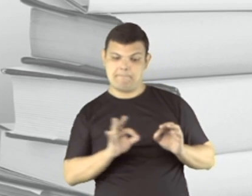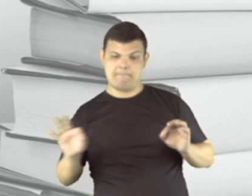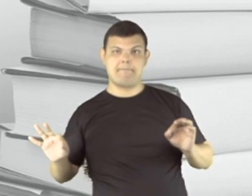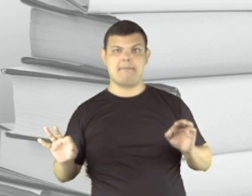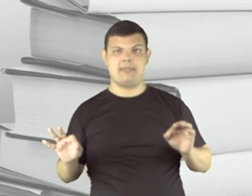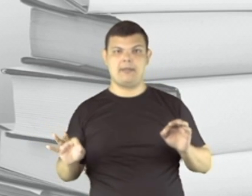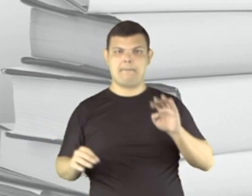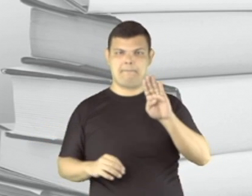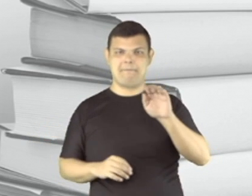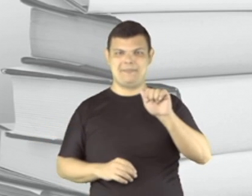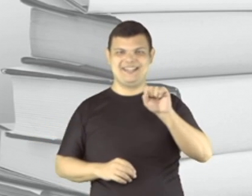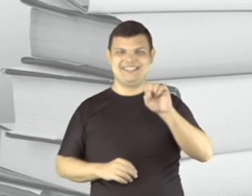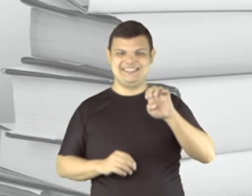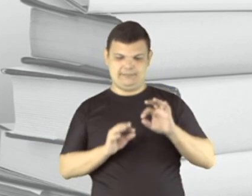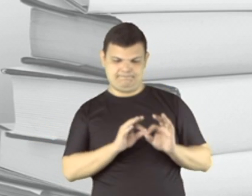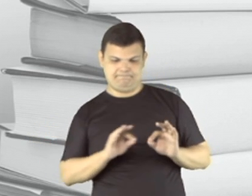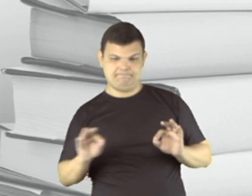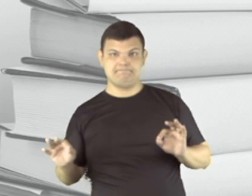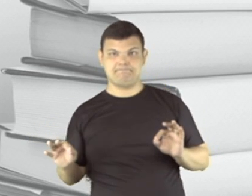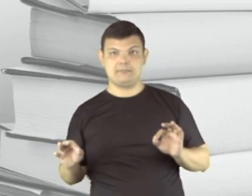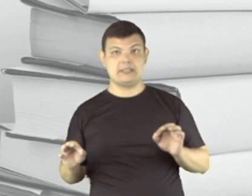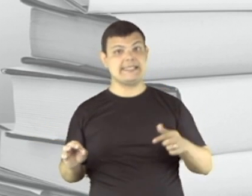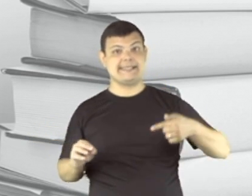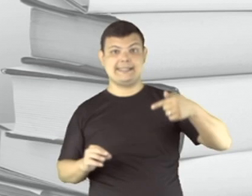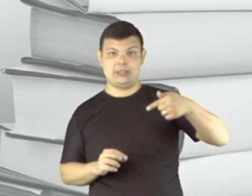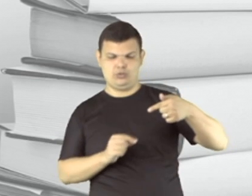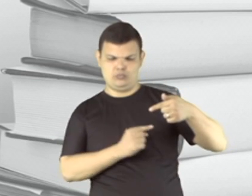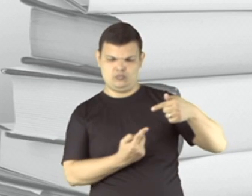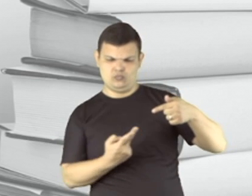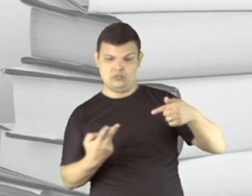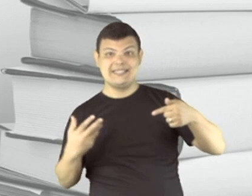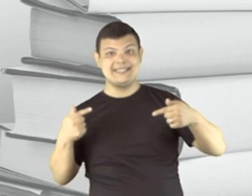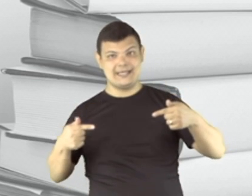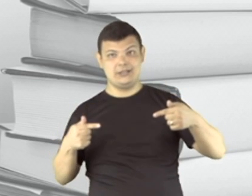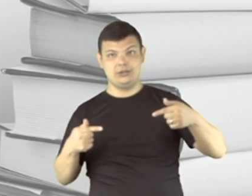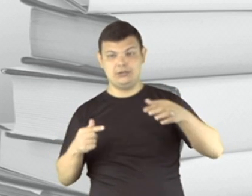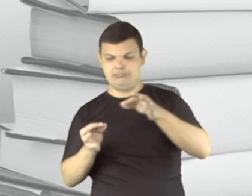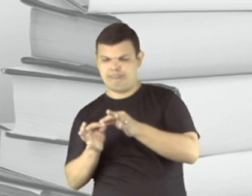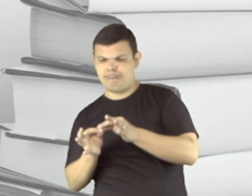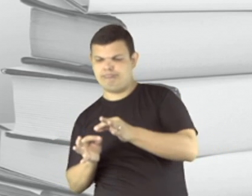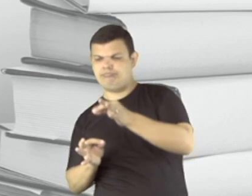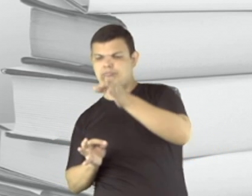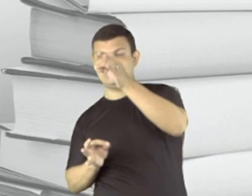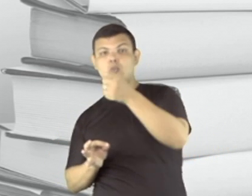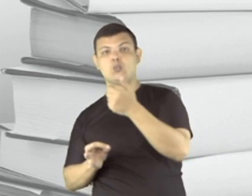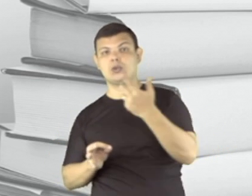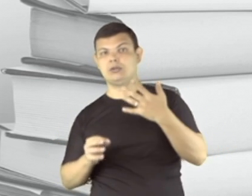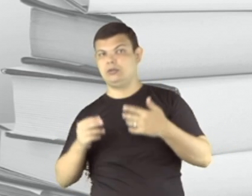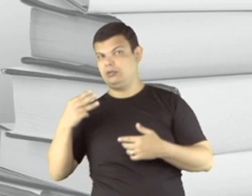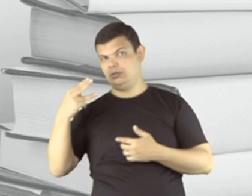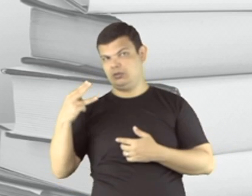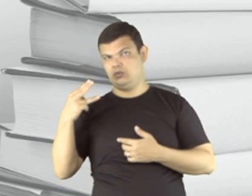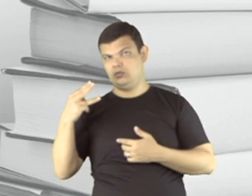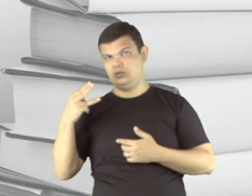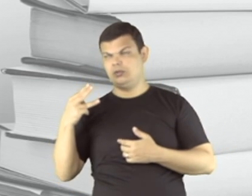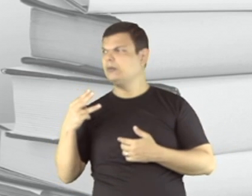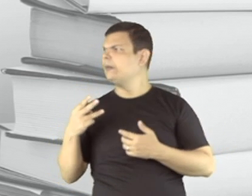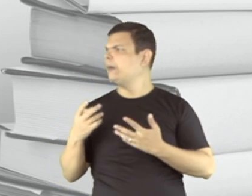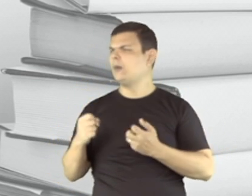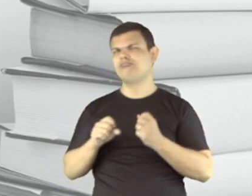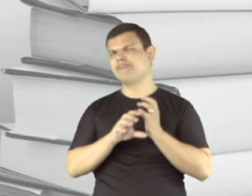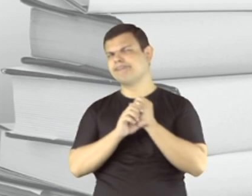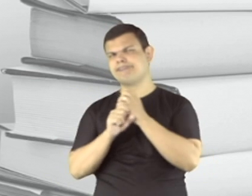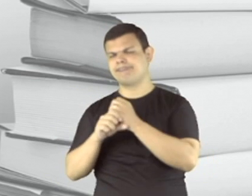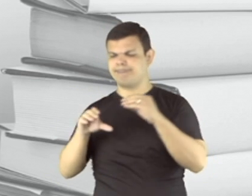aqui que fica abaixo. Aqui eu tenho 7. Aqui eu tenho 3. Então, como eu vou calcular